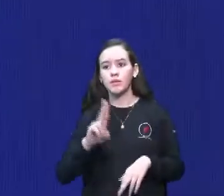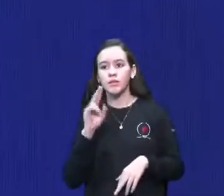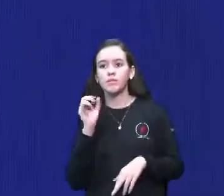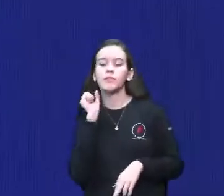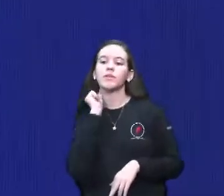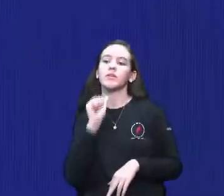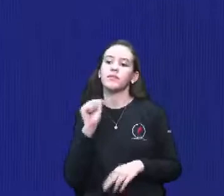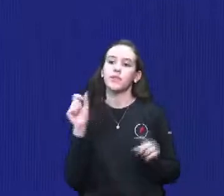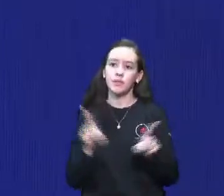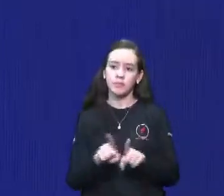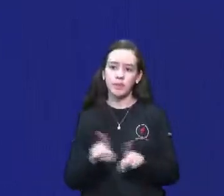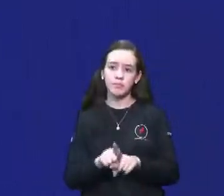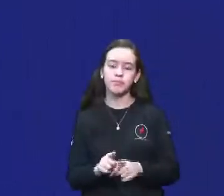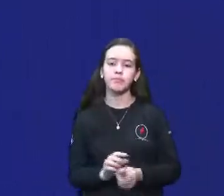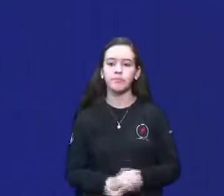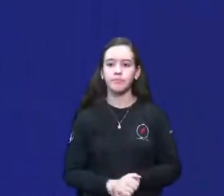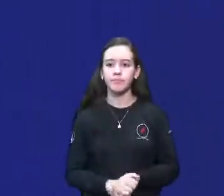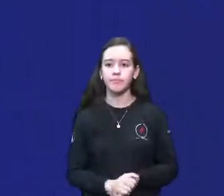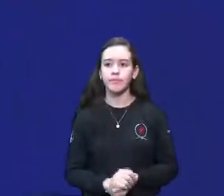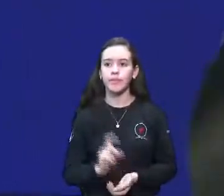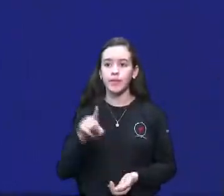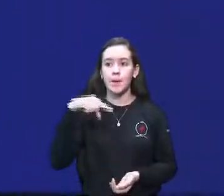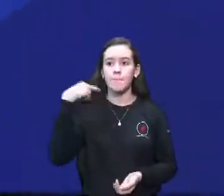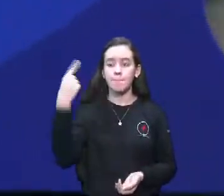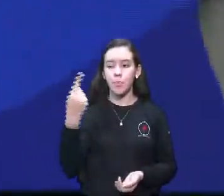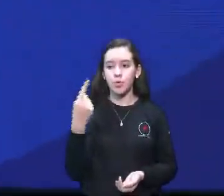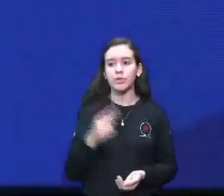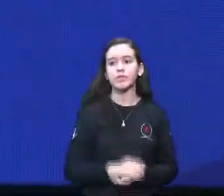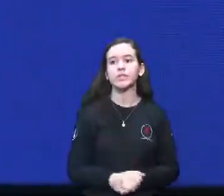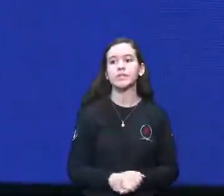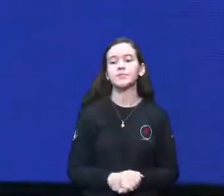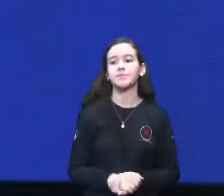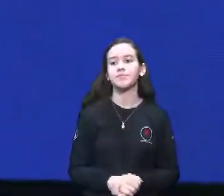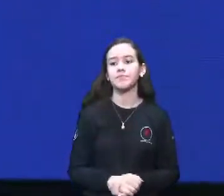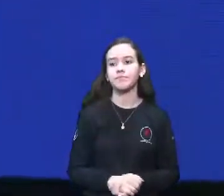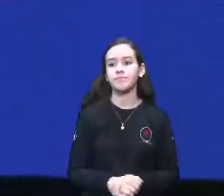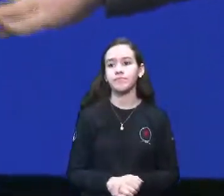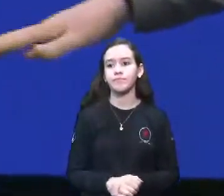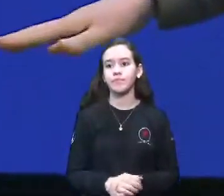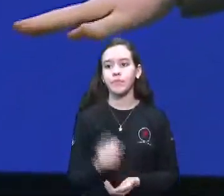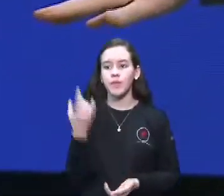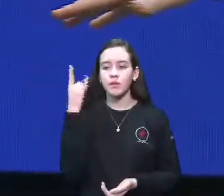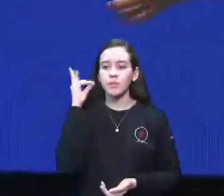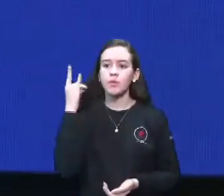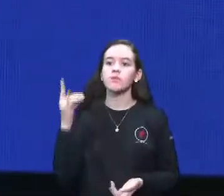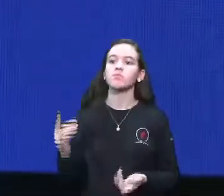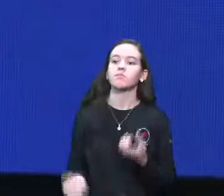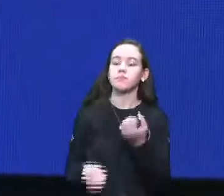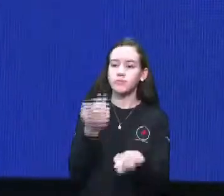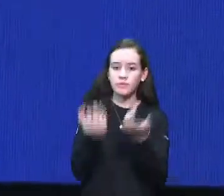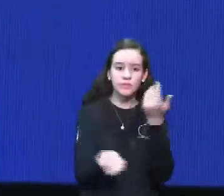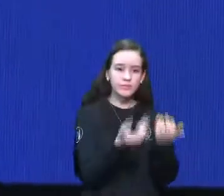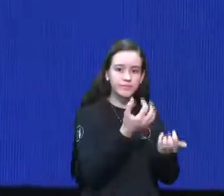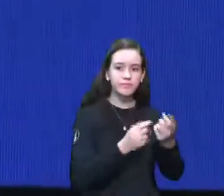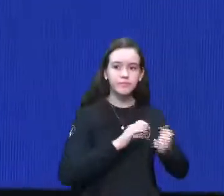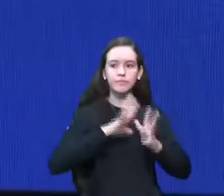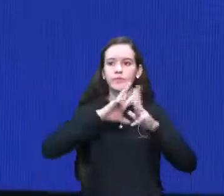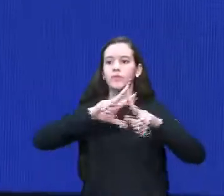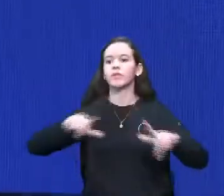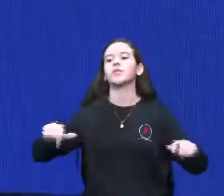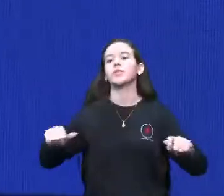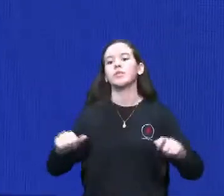dela. E depois ele vai queimar os cereais, vai queimar tudo. Porque ele falou: não vai ter